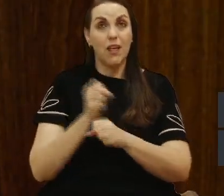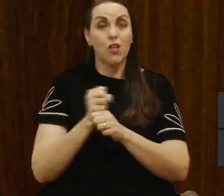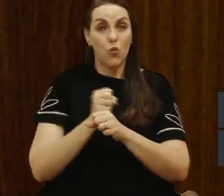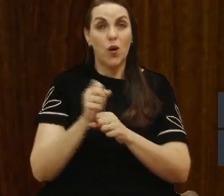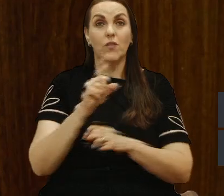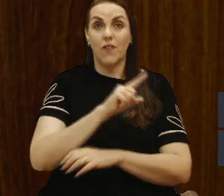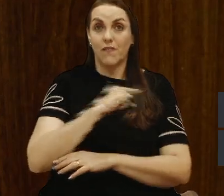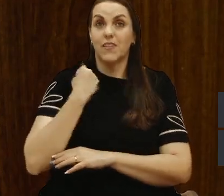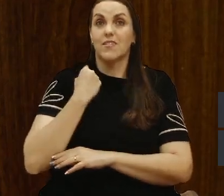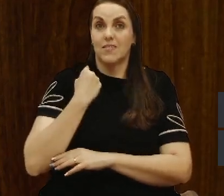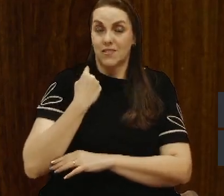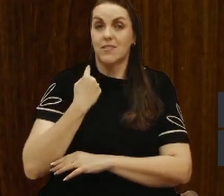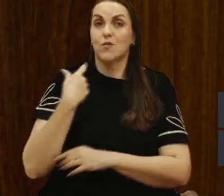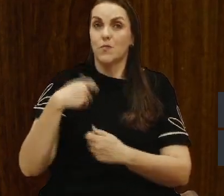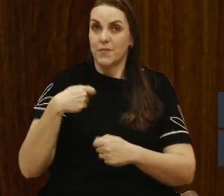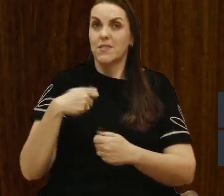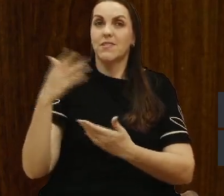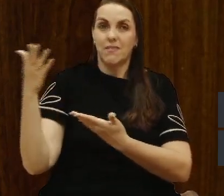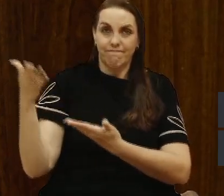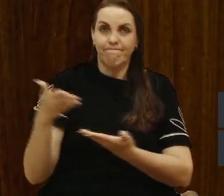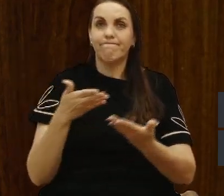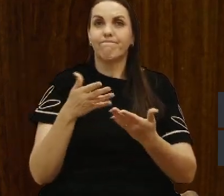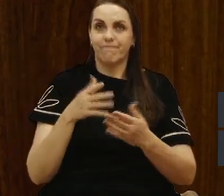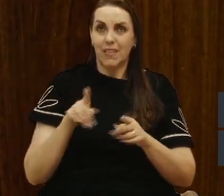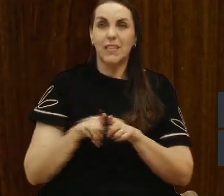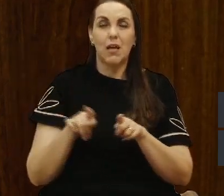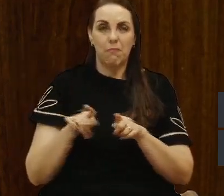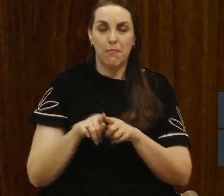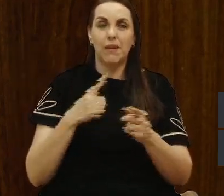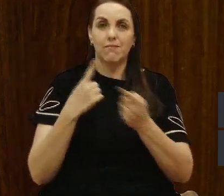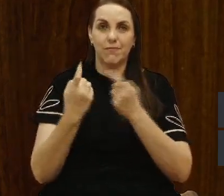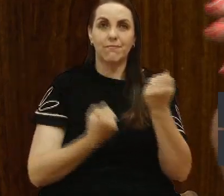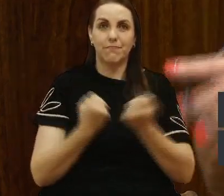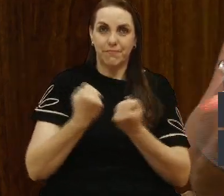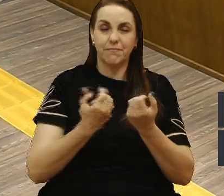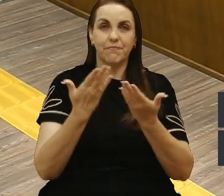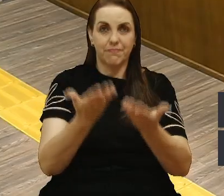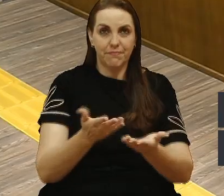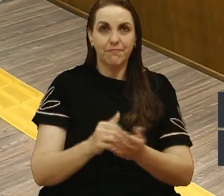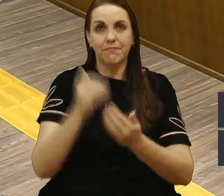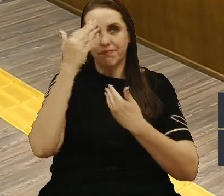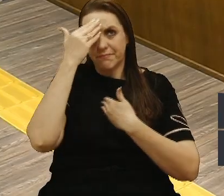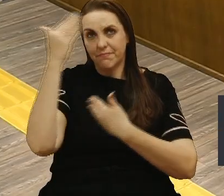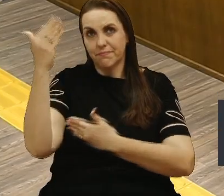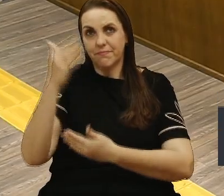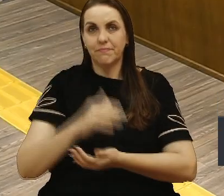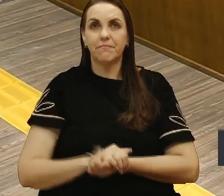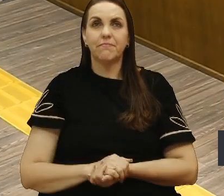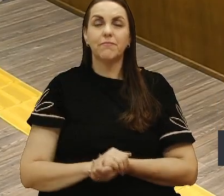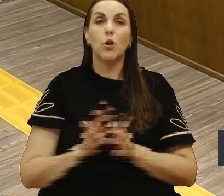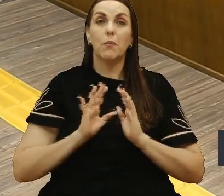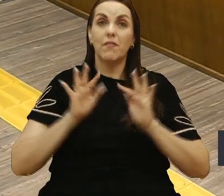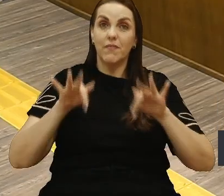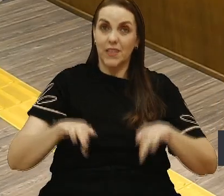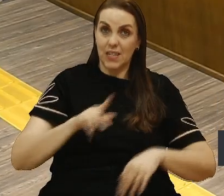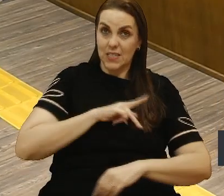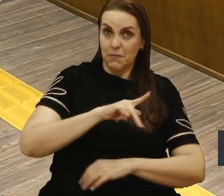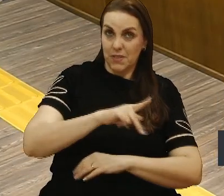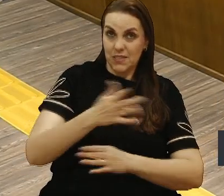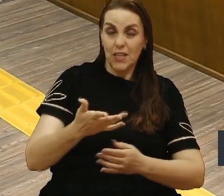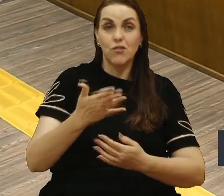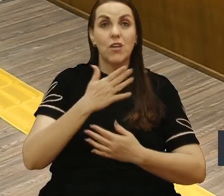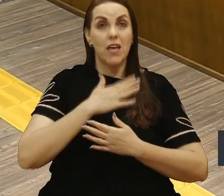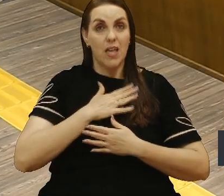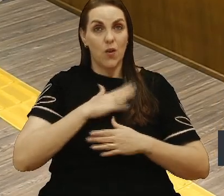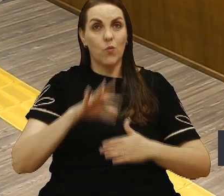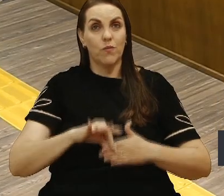nós precisamos fortalecer também os guardas de trânsito. Obrigado, vereadora. Obrigada. E só para concluir, presidente, hoje teremos, eu, líder